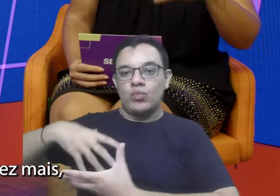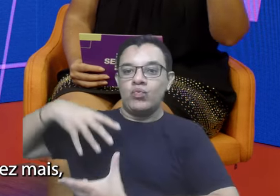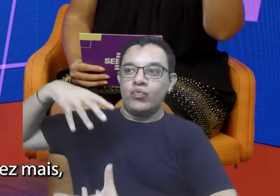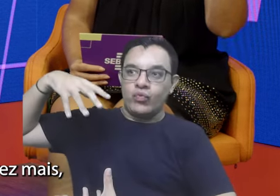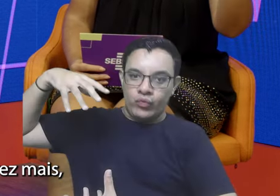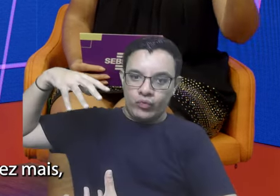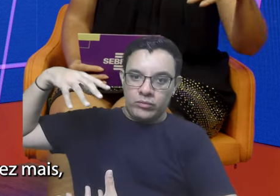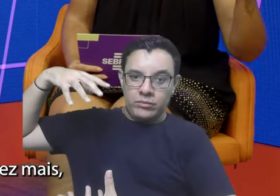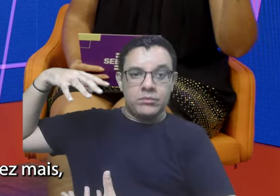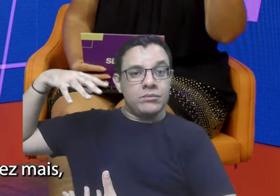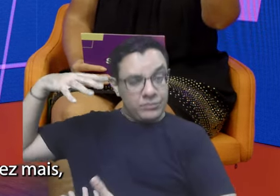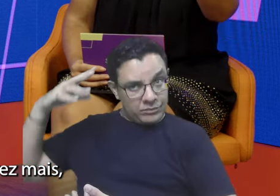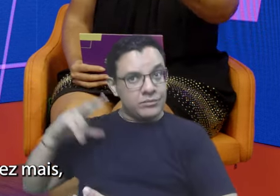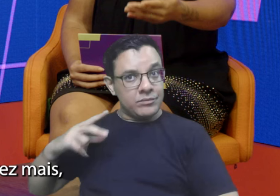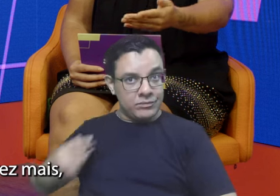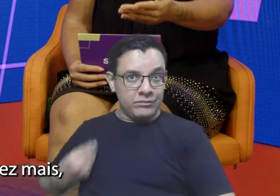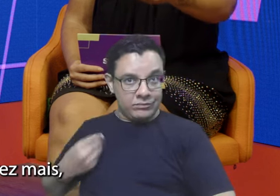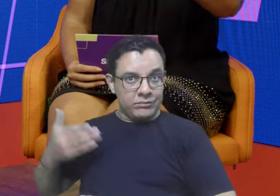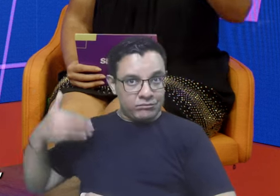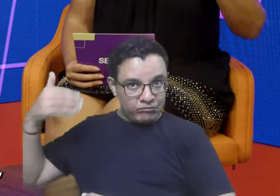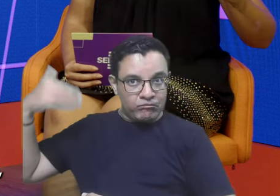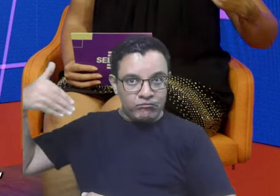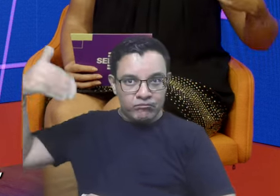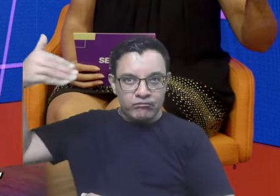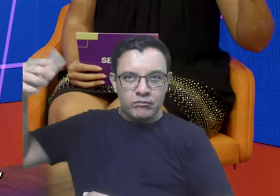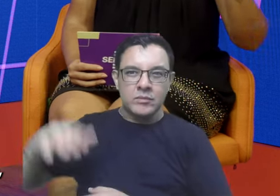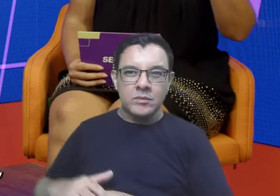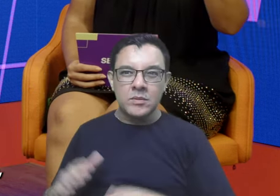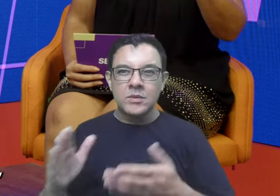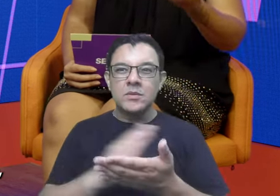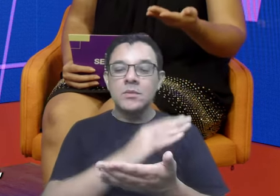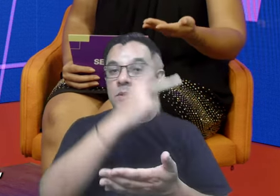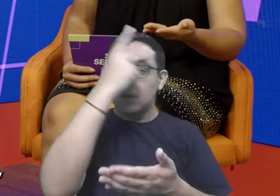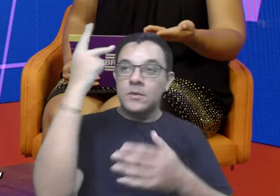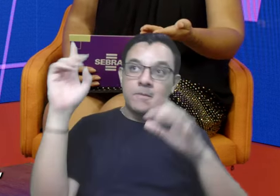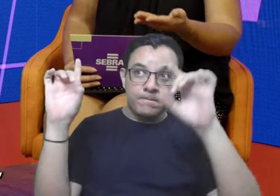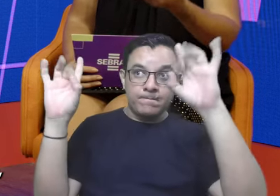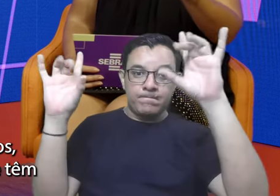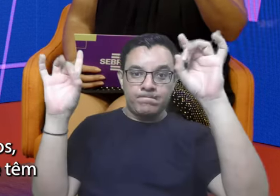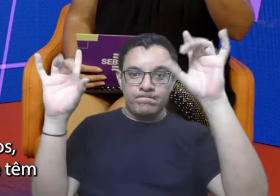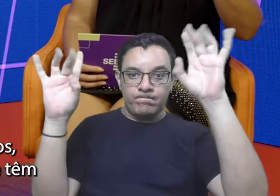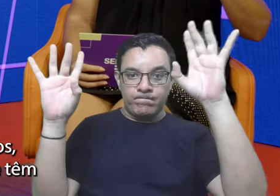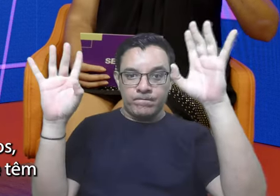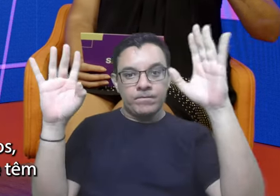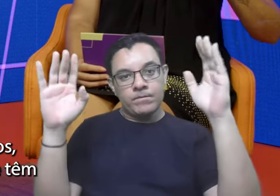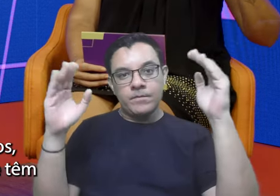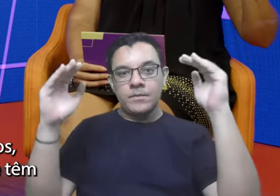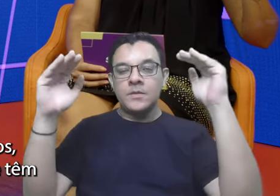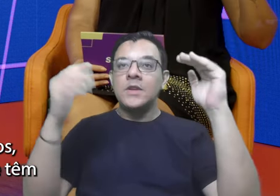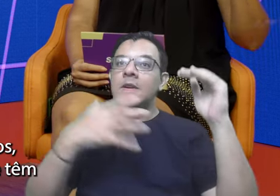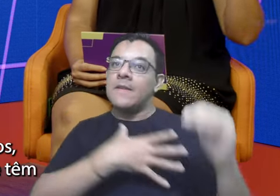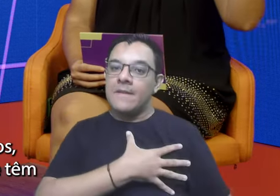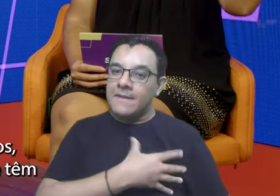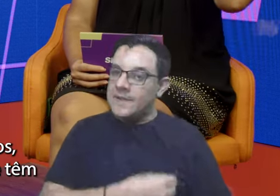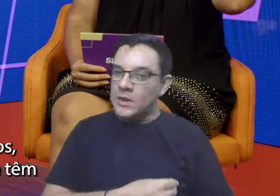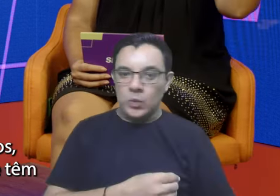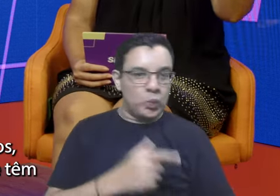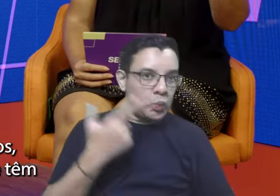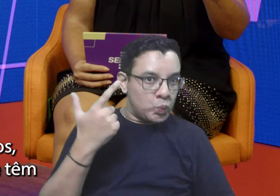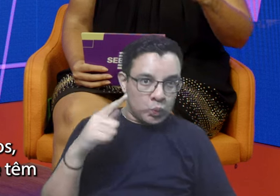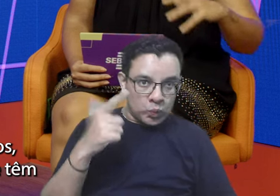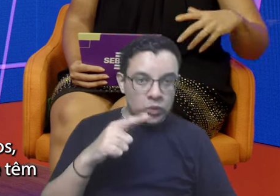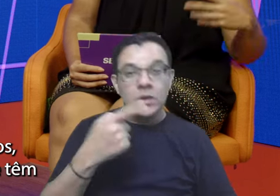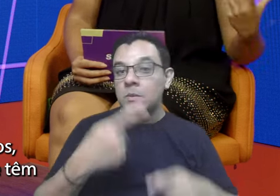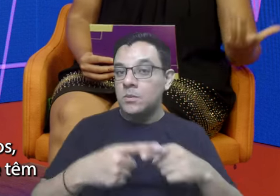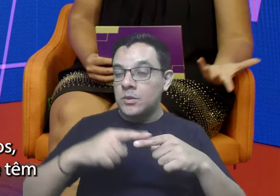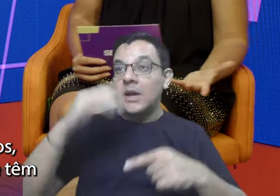que vivem cada vez mais pessoas que estão em situação de Privilégio tendo cada vez menos filhos porque entendem